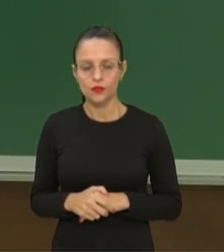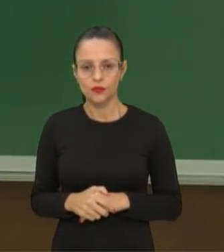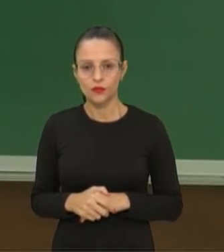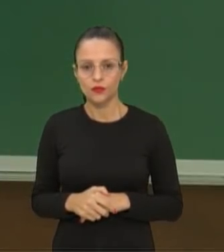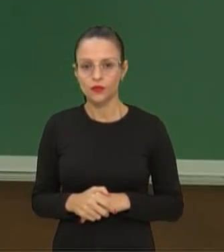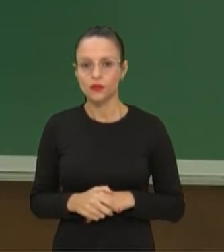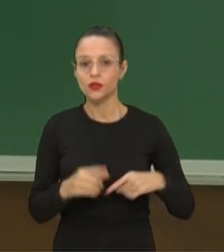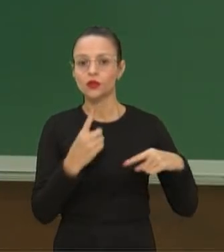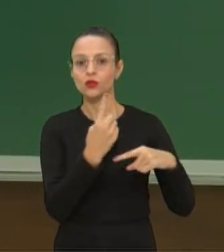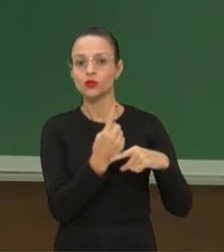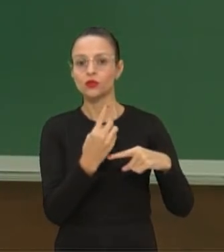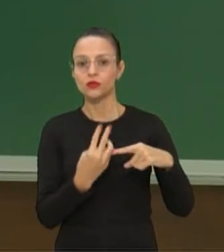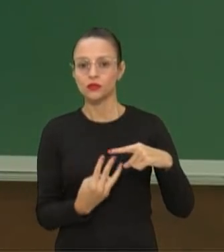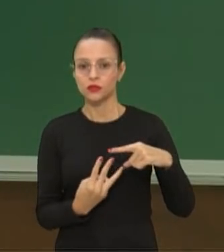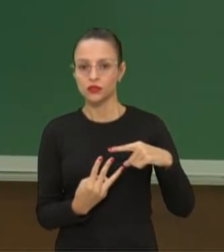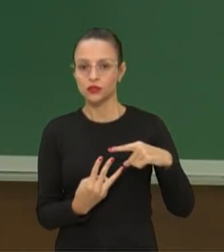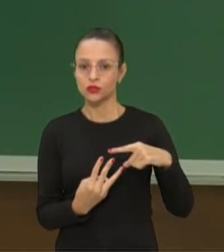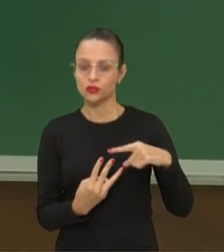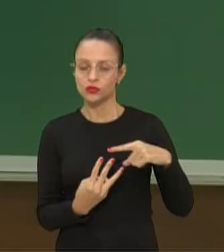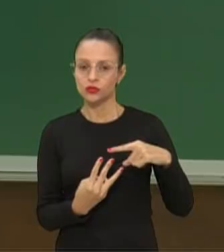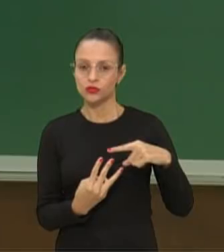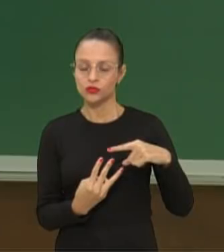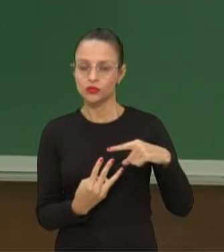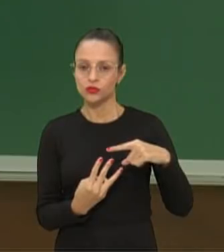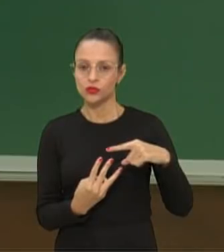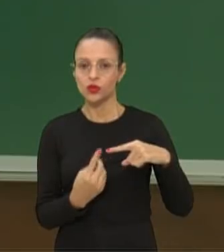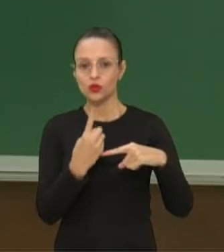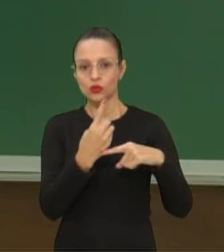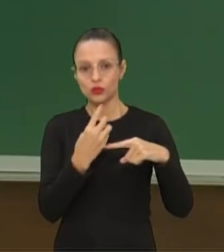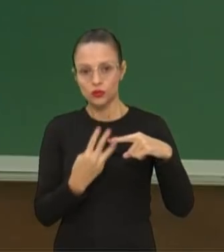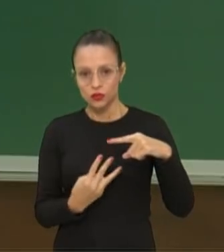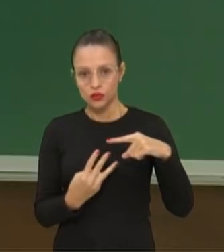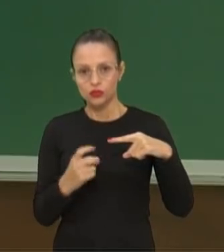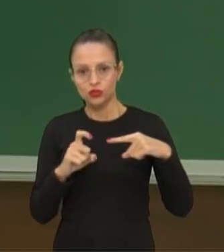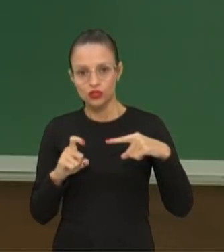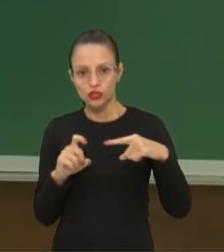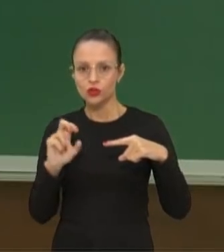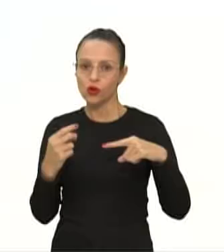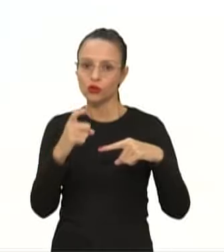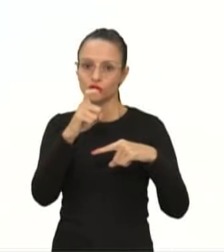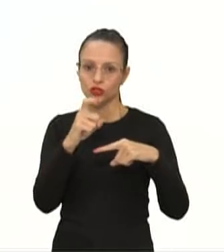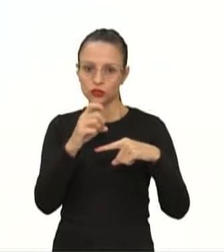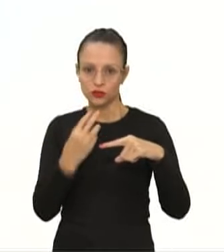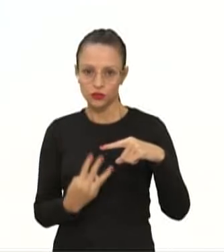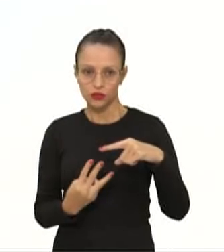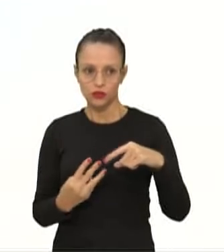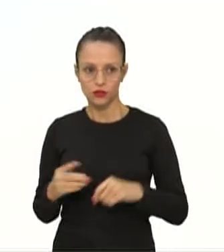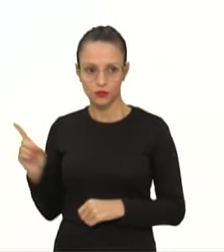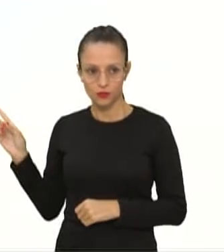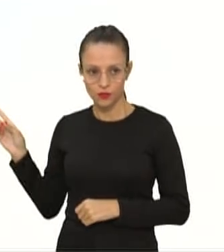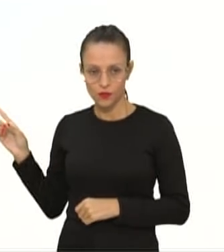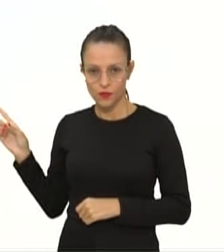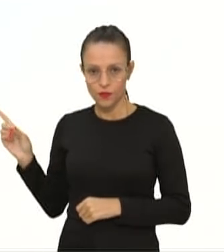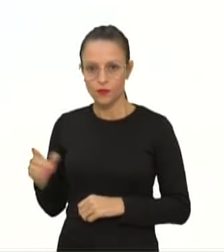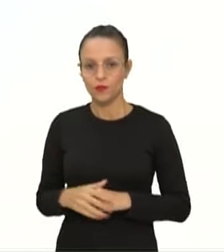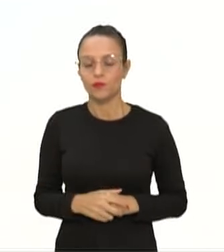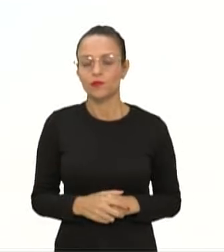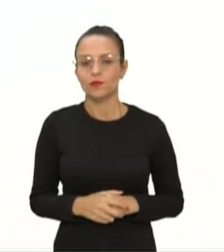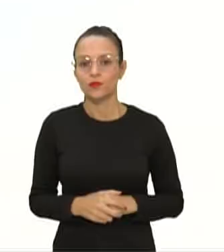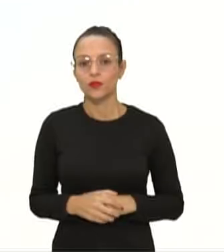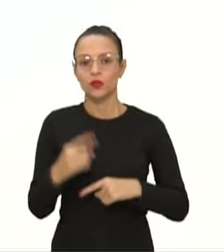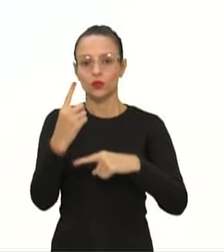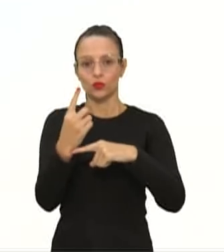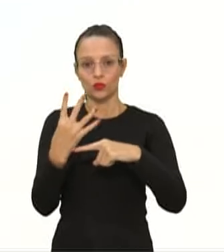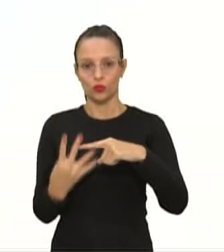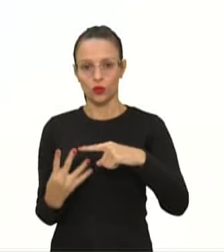represento 1/3 dessa quantia? 1/3 de X ou X sobre 3. Tá ali. E como é que eu represento 1/4